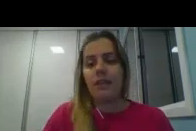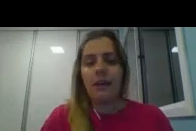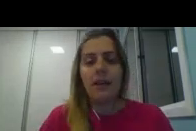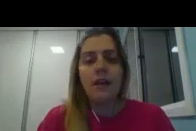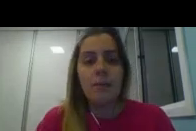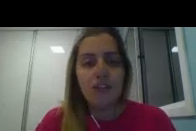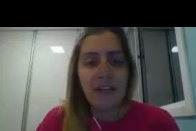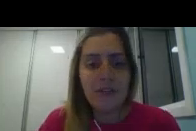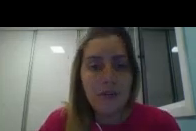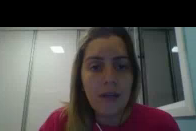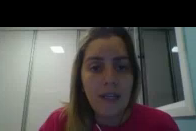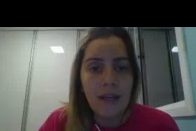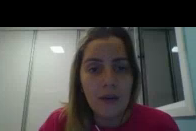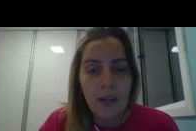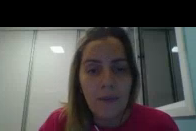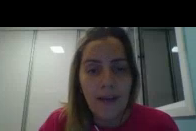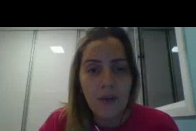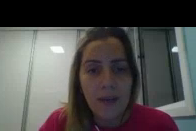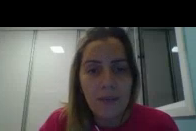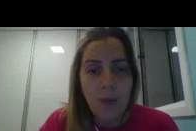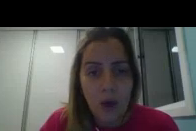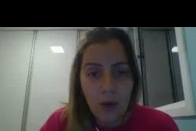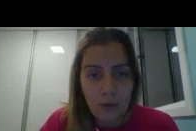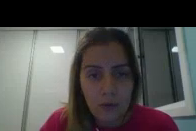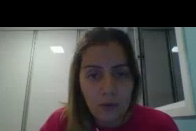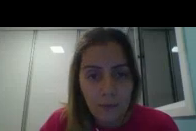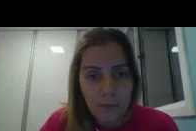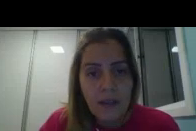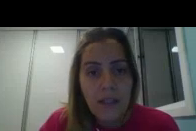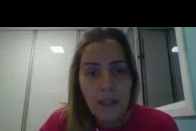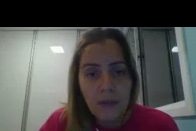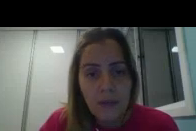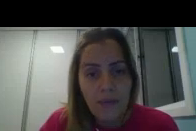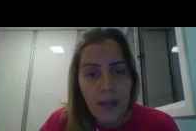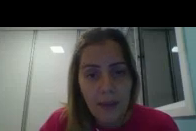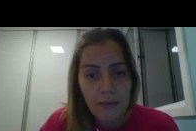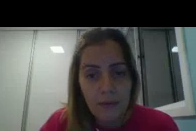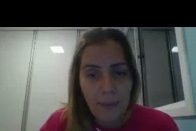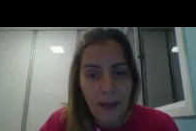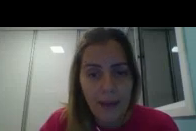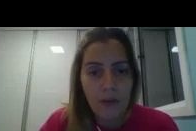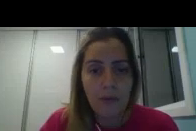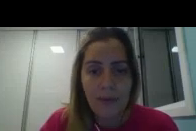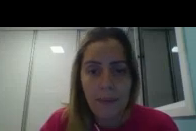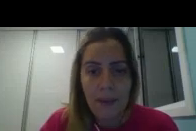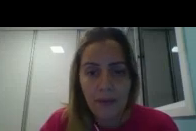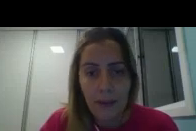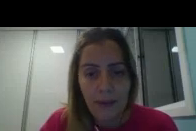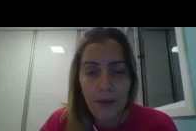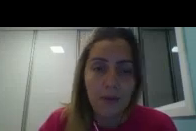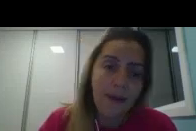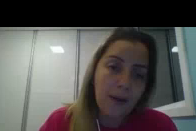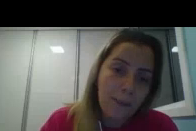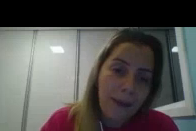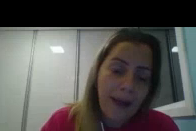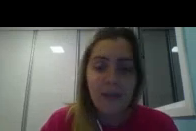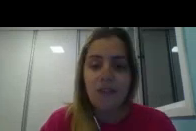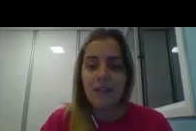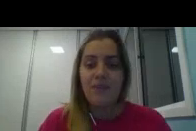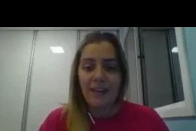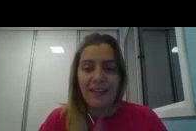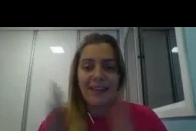gene da insulina. Meu gene da insulina, eu tenho ele no mesmo locus, tanto no filamento do pai como no filamento da mãe. Quando eu